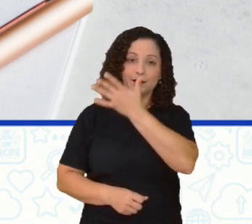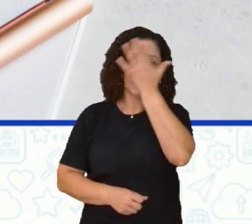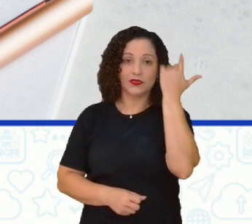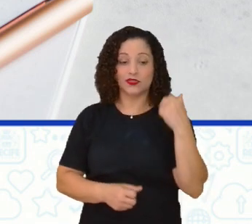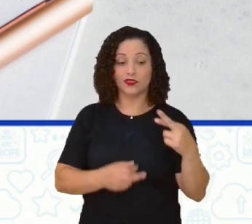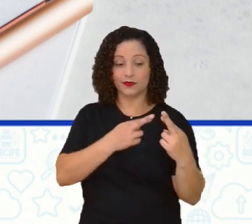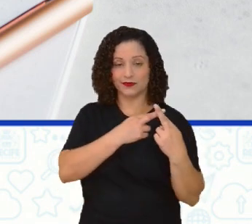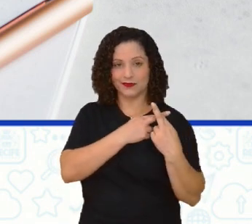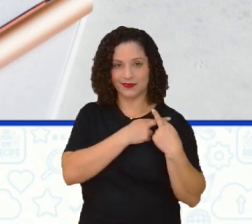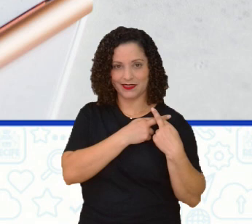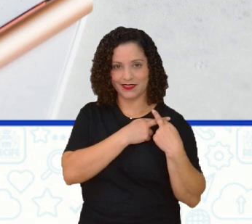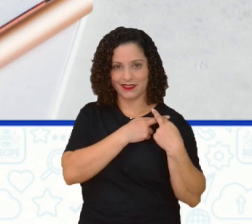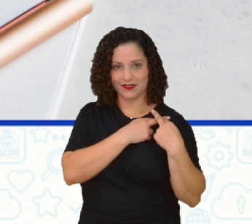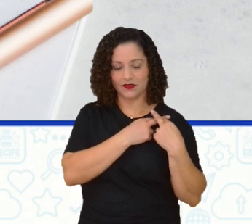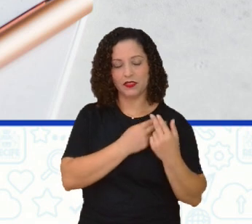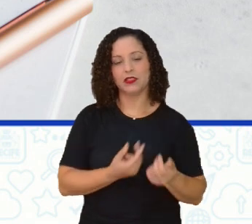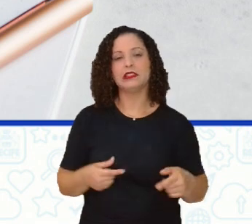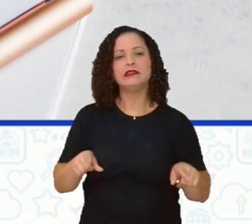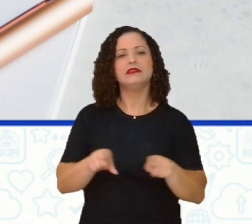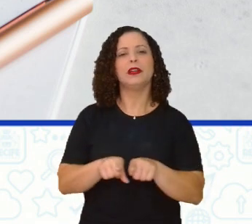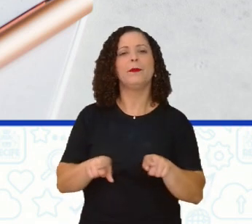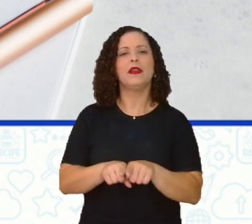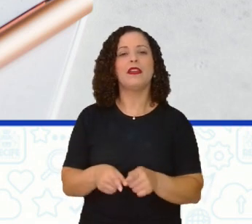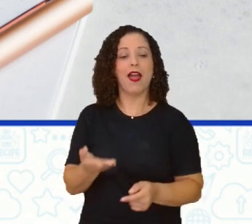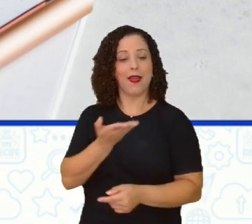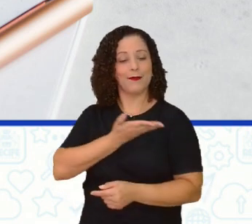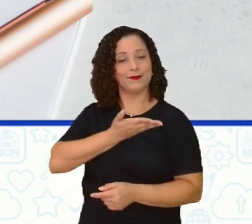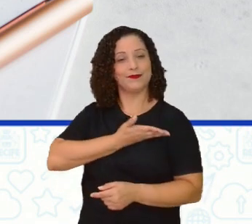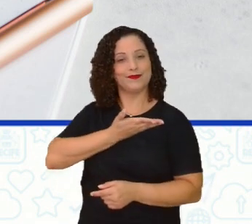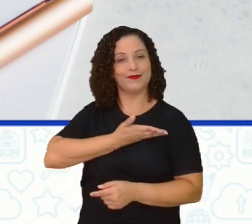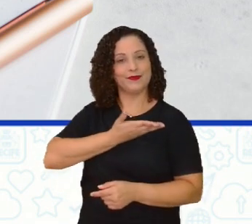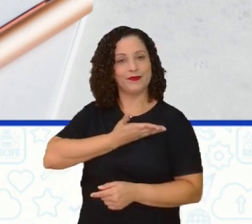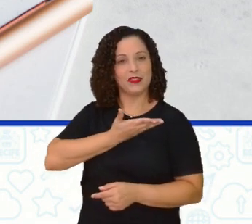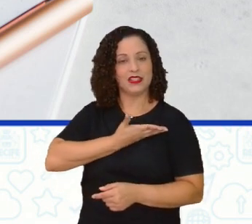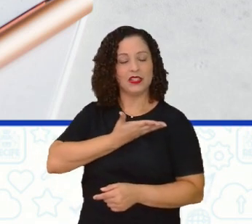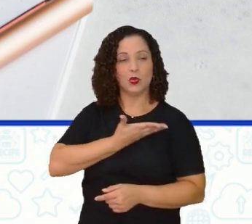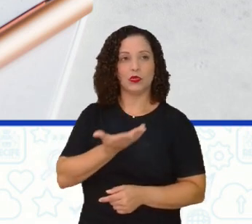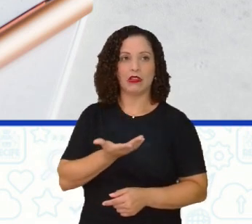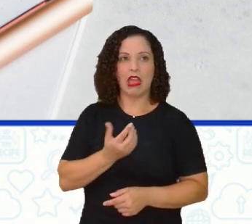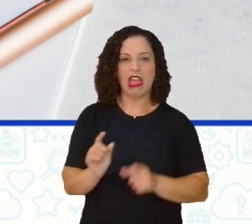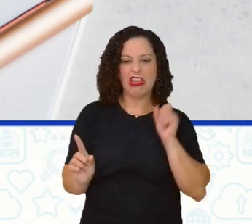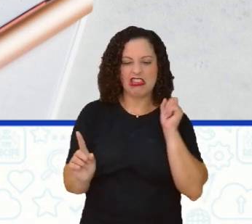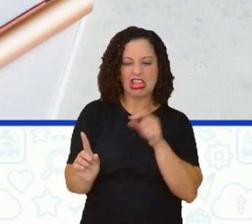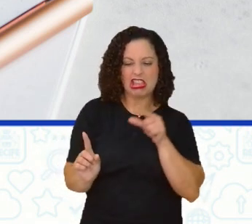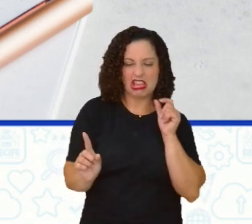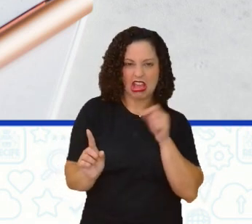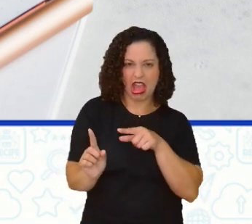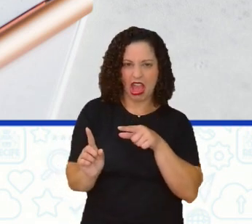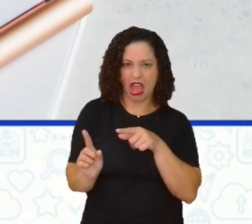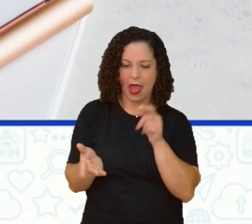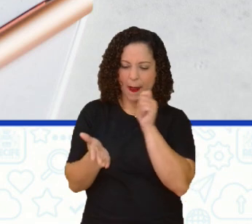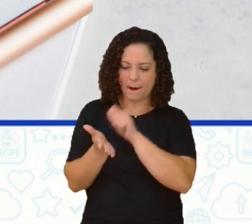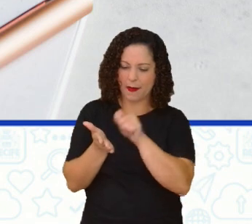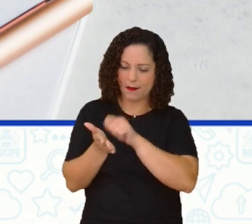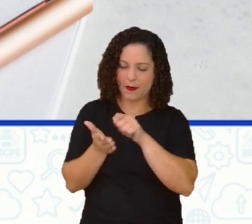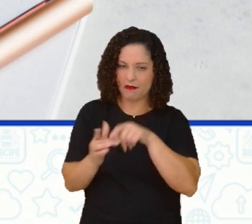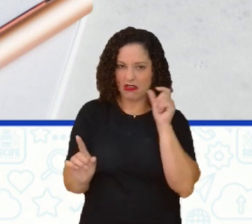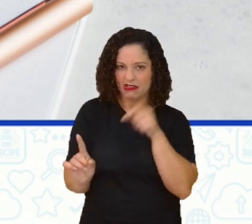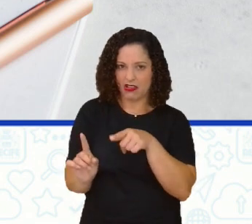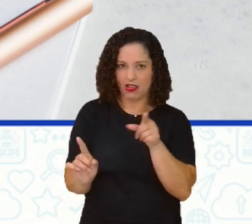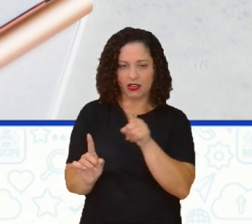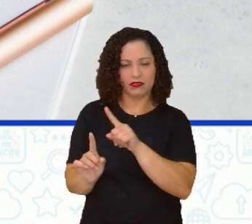sua responsável, ou até para o seu coleguinha que não vai criticar a sua escrita, não vai